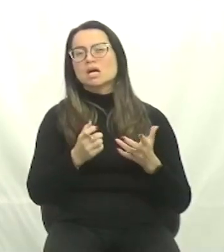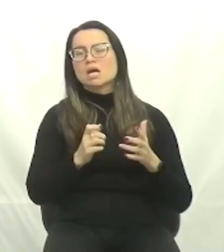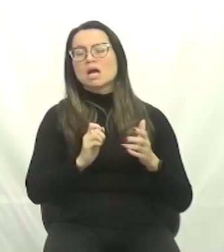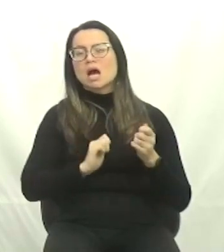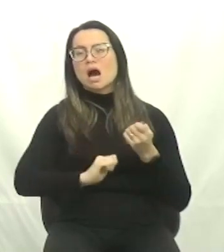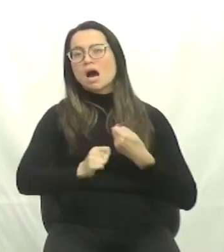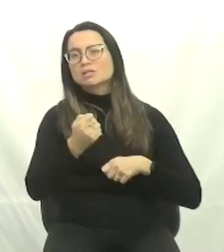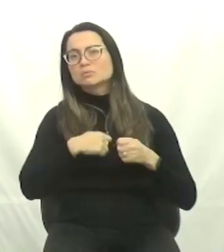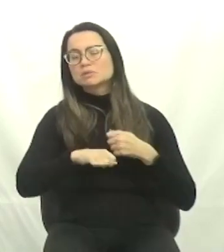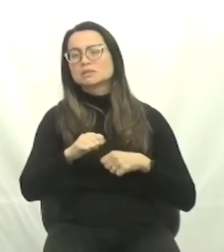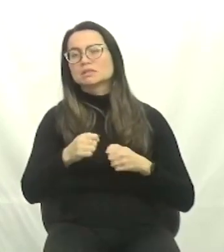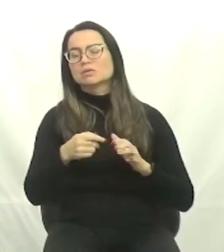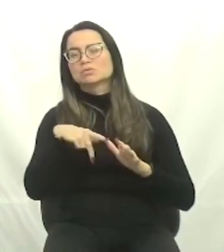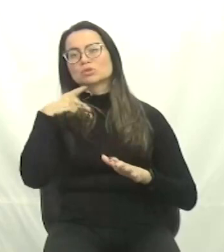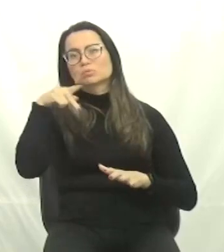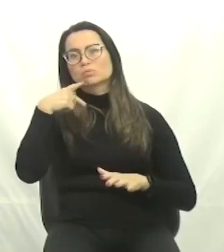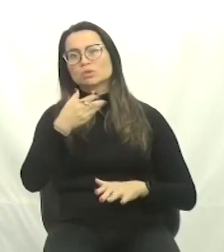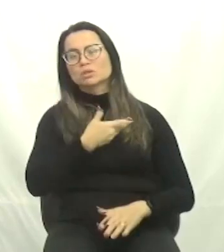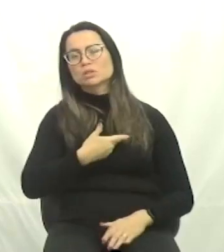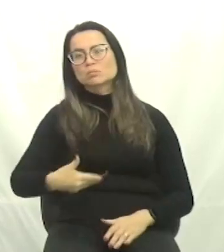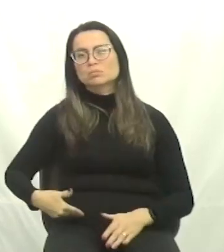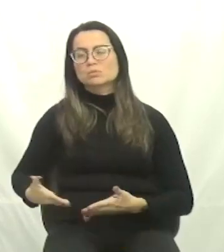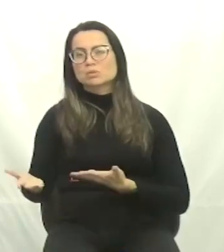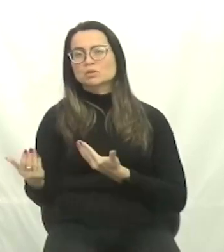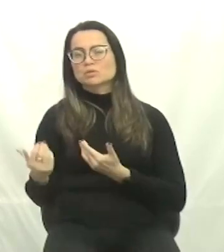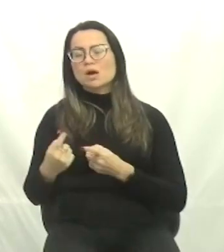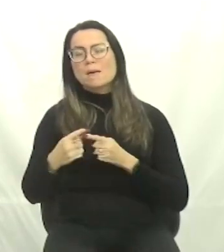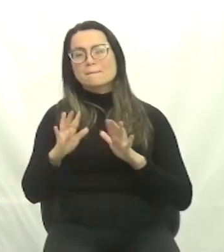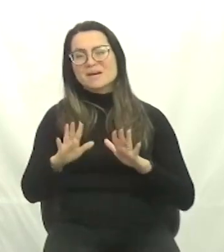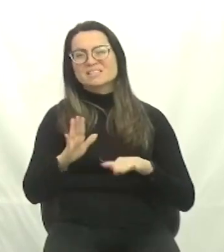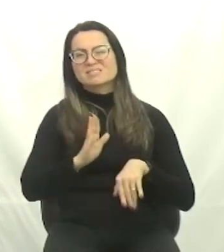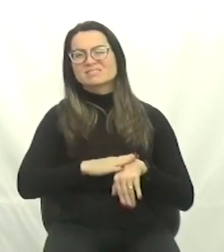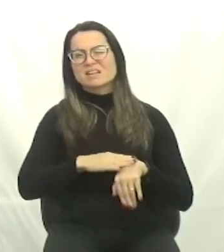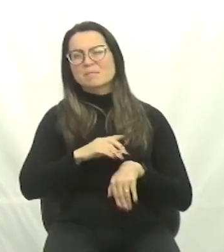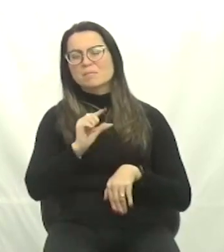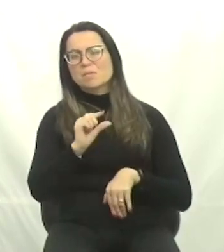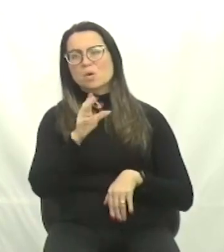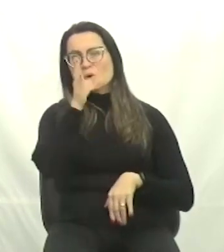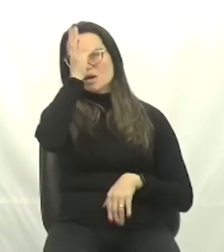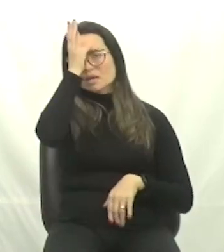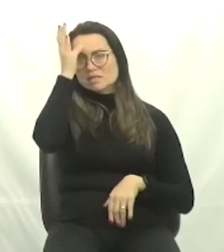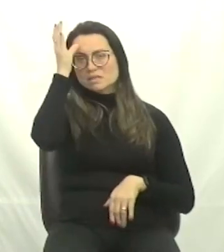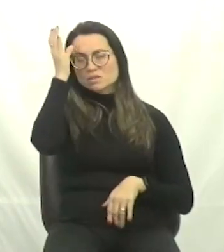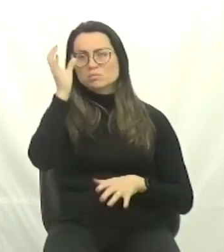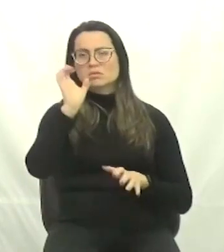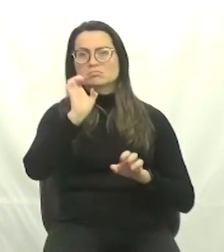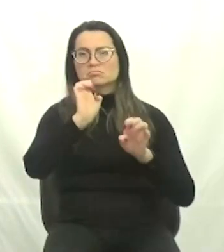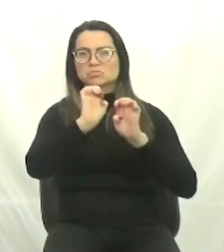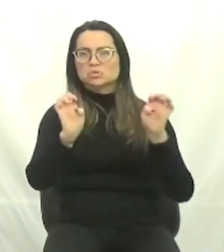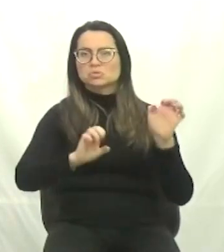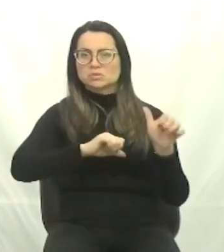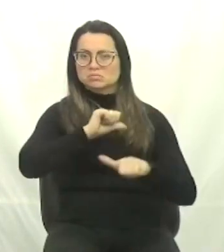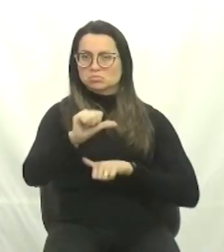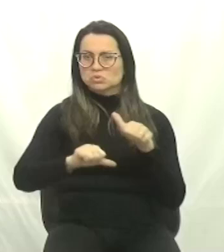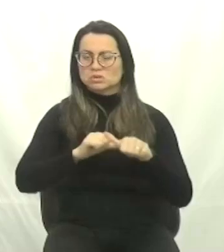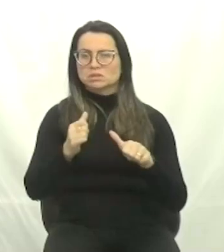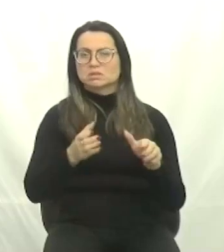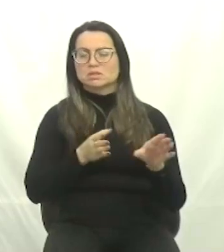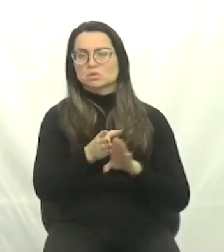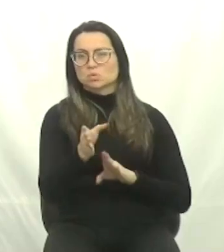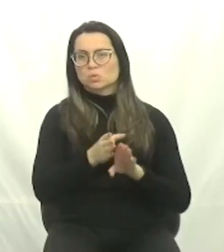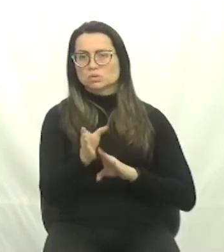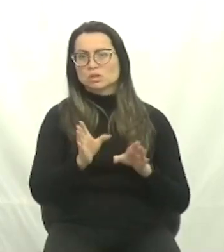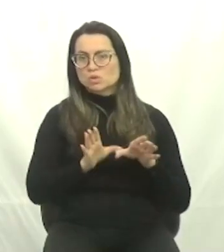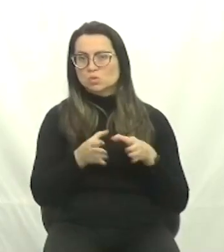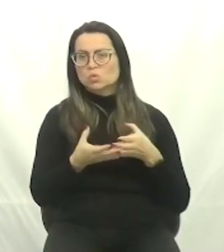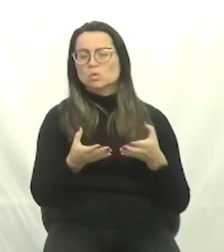públicas de juventude. Mas, há pouco tempo, Criciúma passou por uma reestruturação do Conselho e, mais recentemente, através